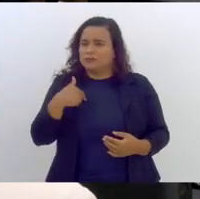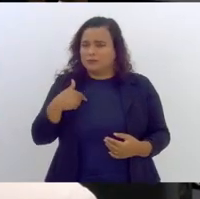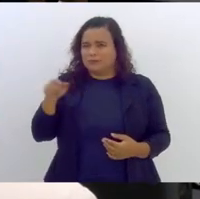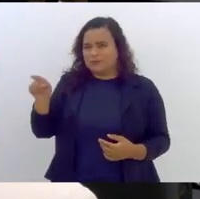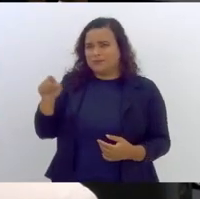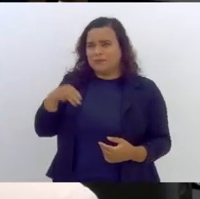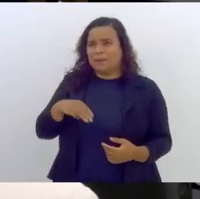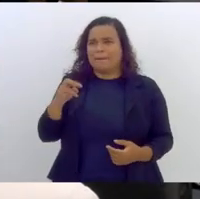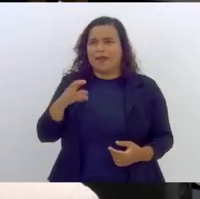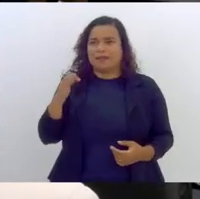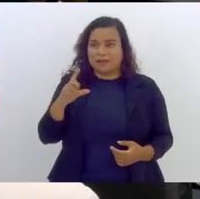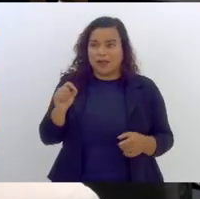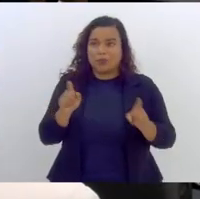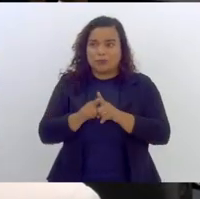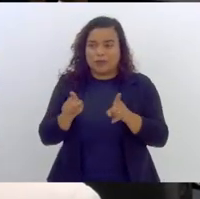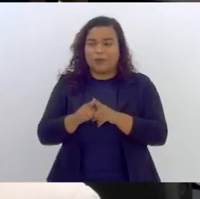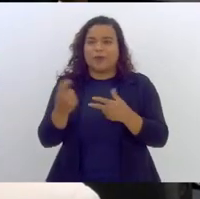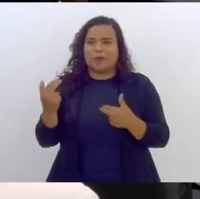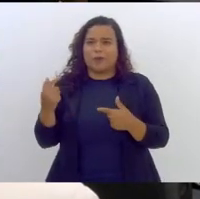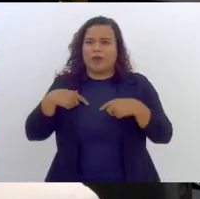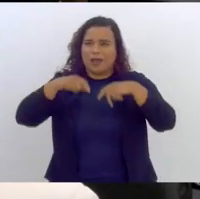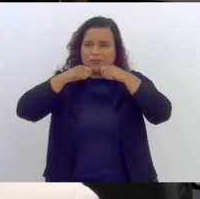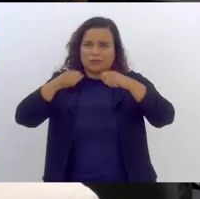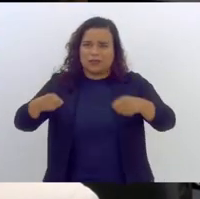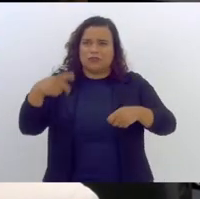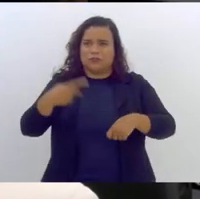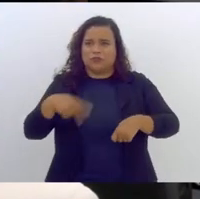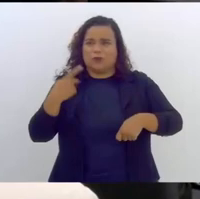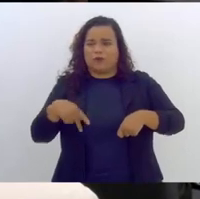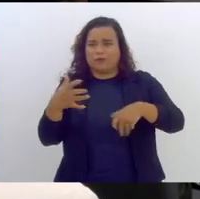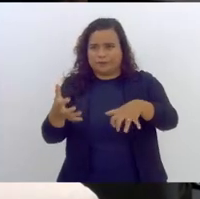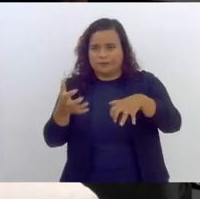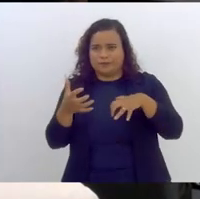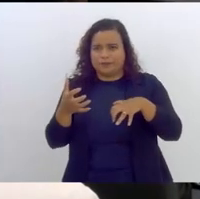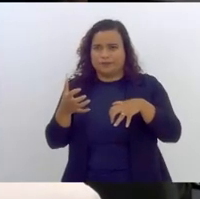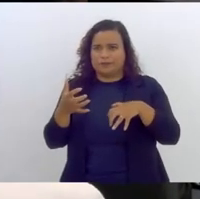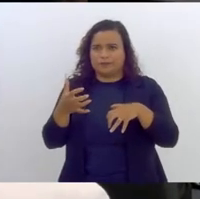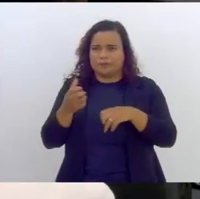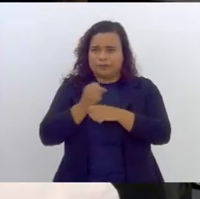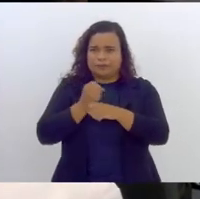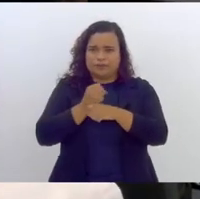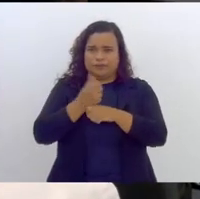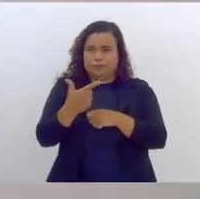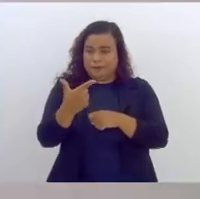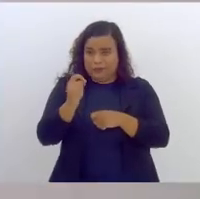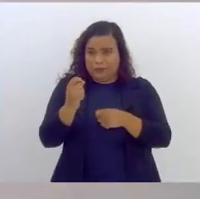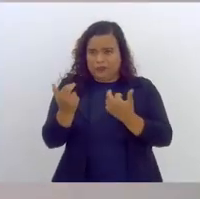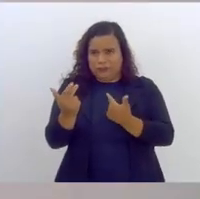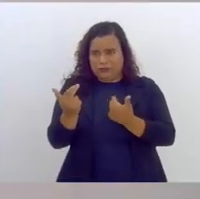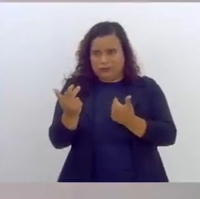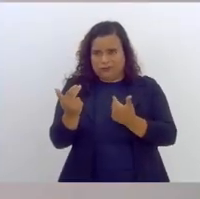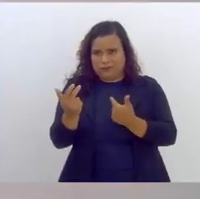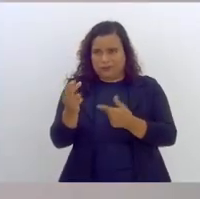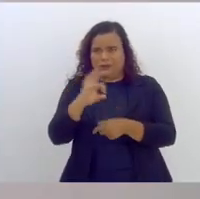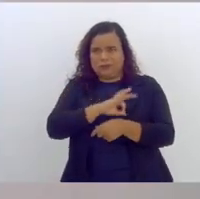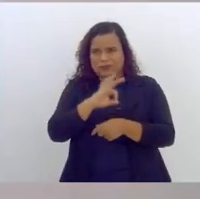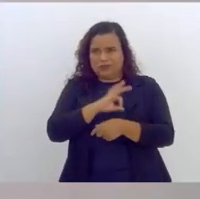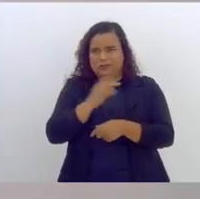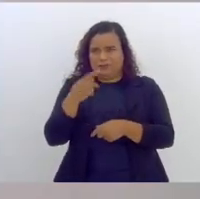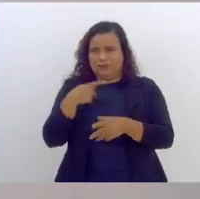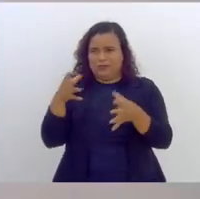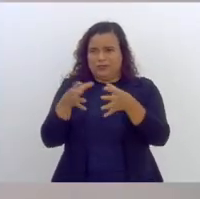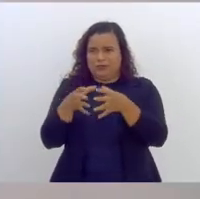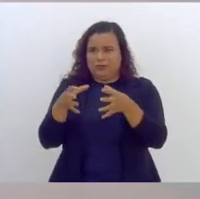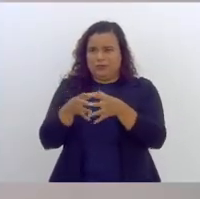que aqui está hoje é assessor parlamentar tem 20 anos de Polícia Civil assim como eu foi da minha turma também então eu